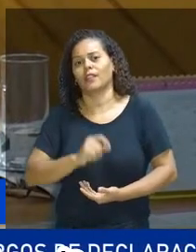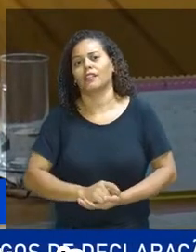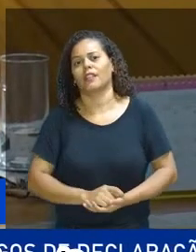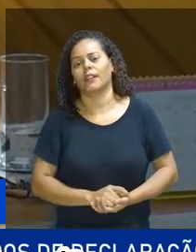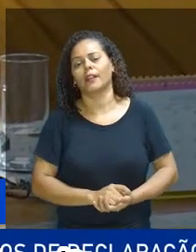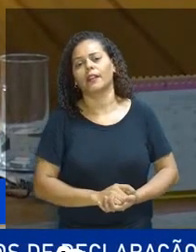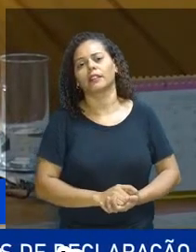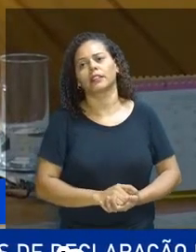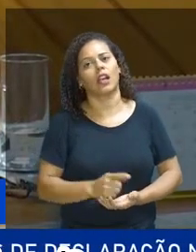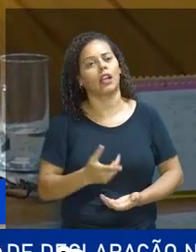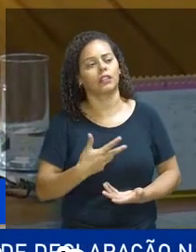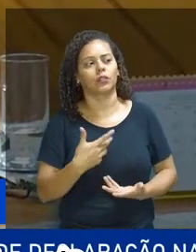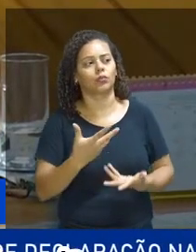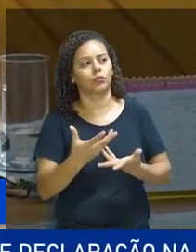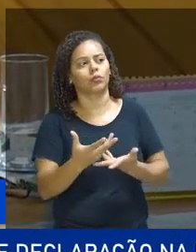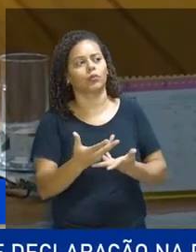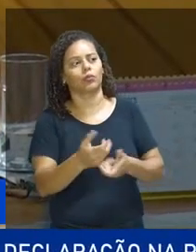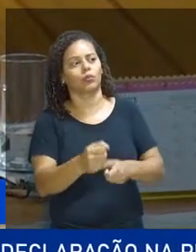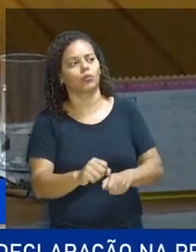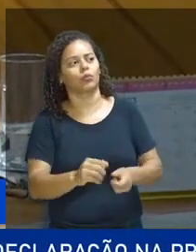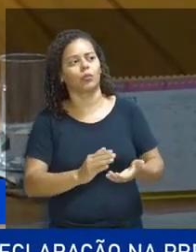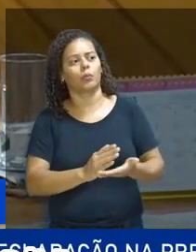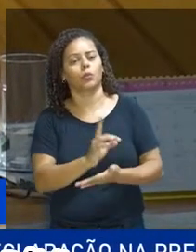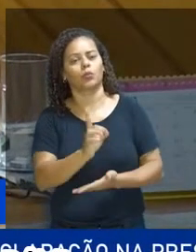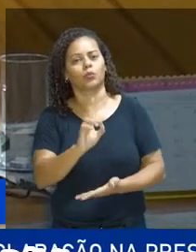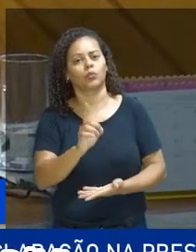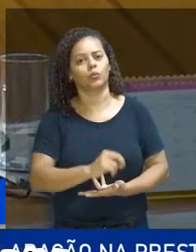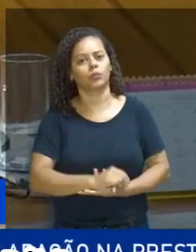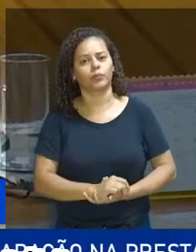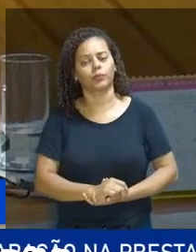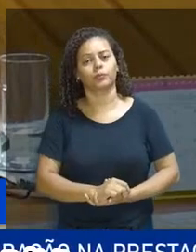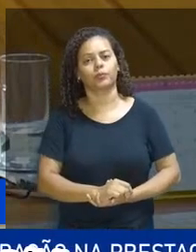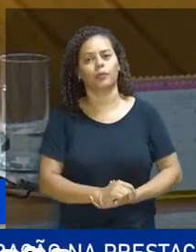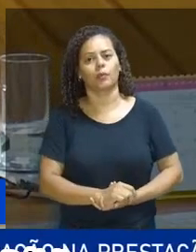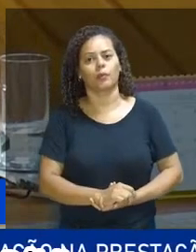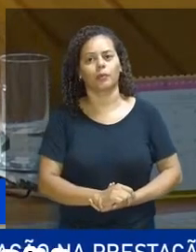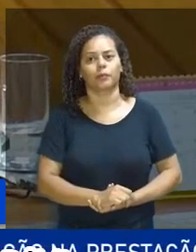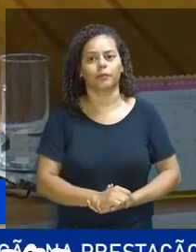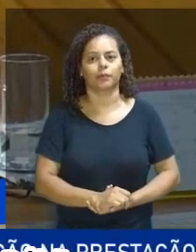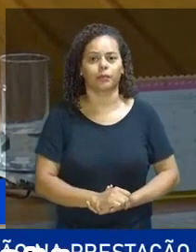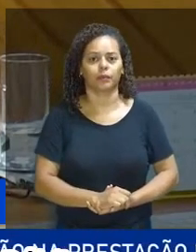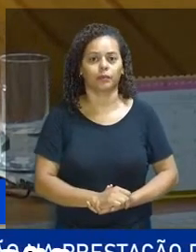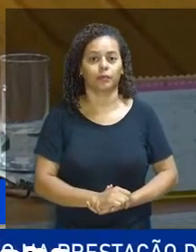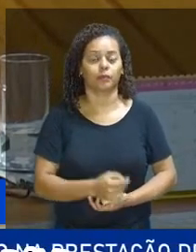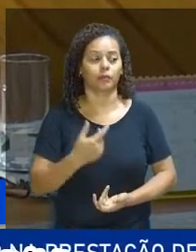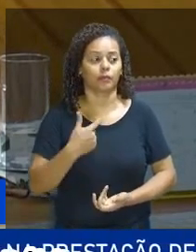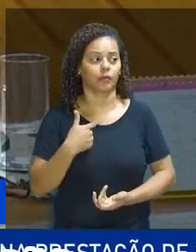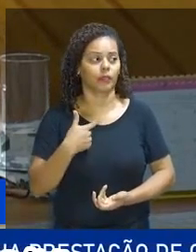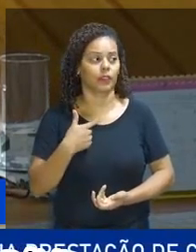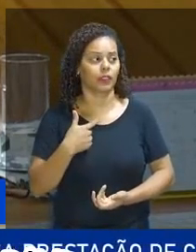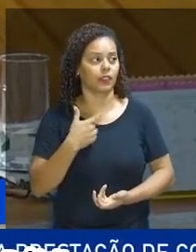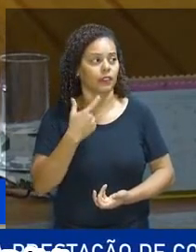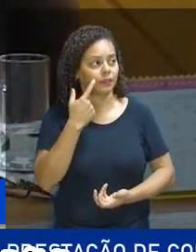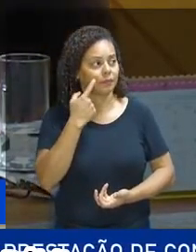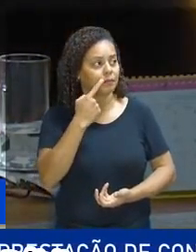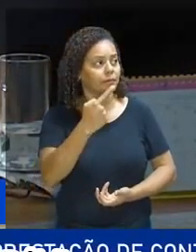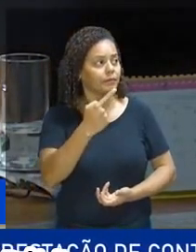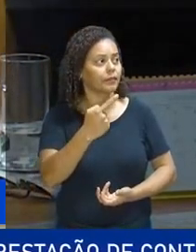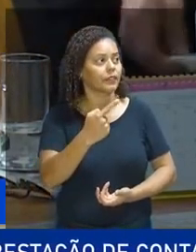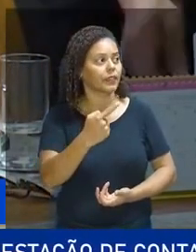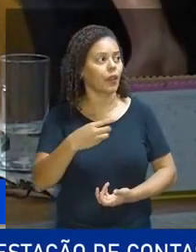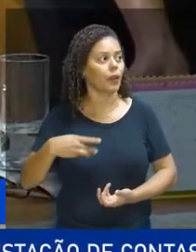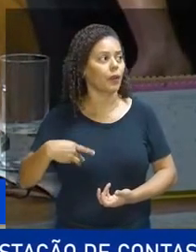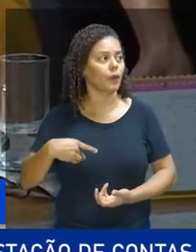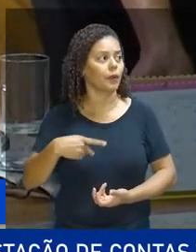pela desaprovação, né? Então, foi ao NACEP e depois retornou ao Ministério Público, que